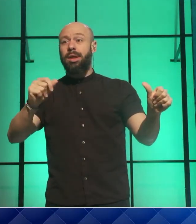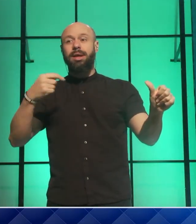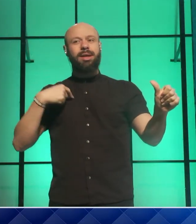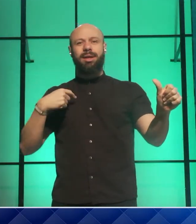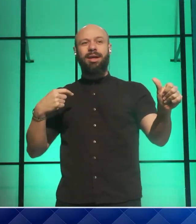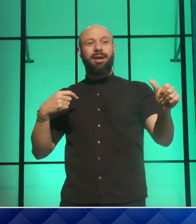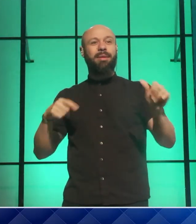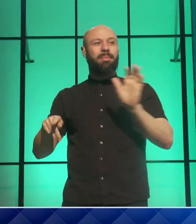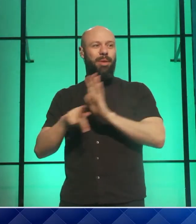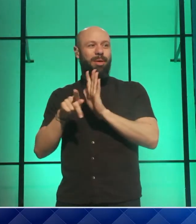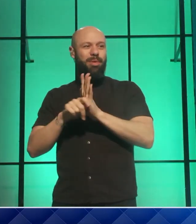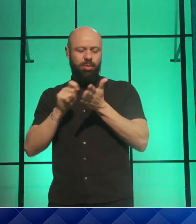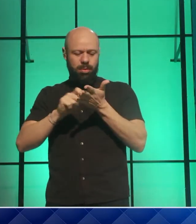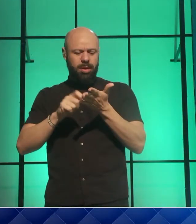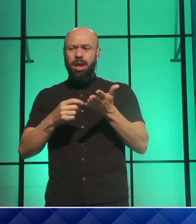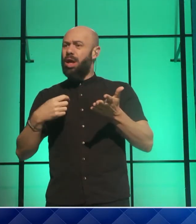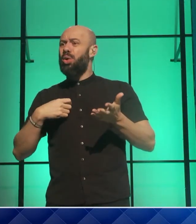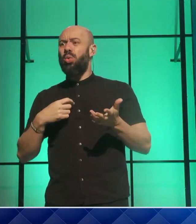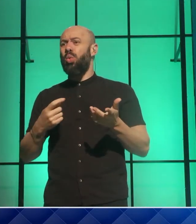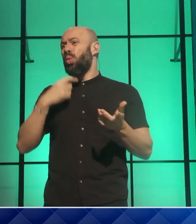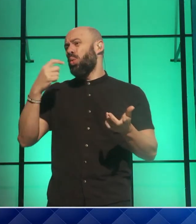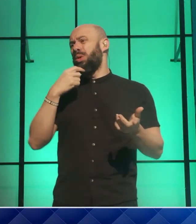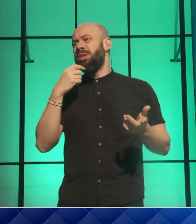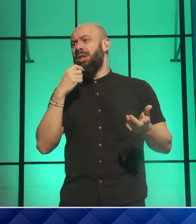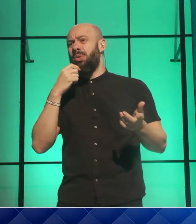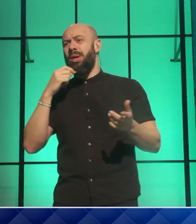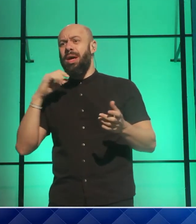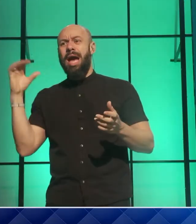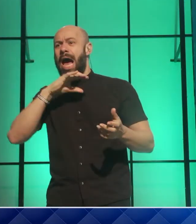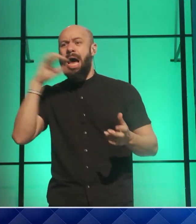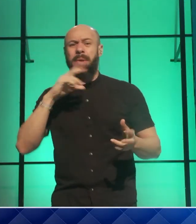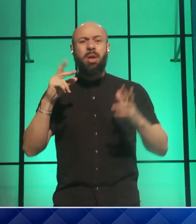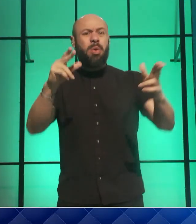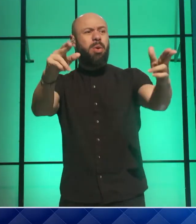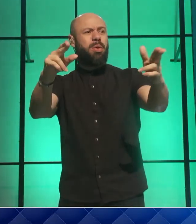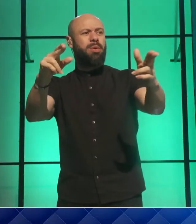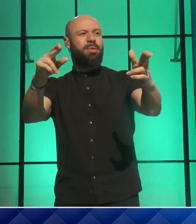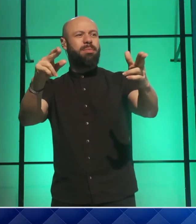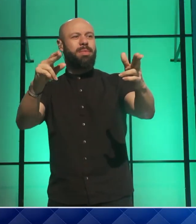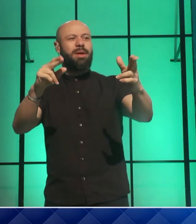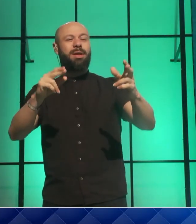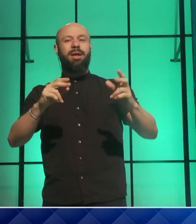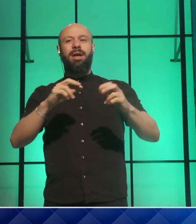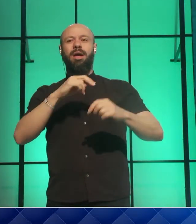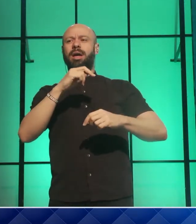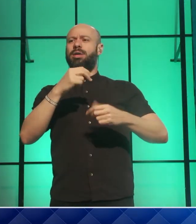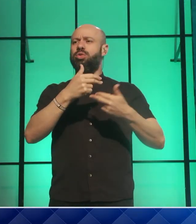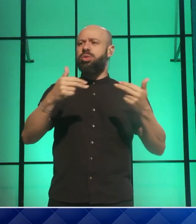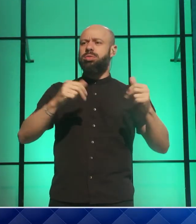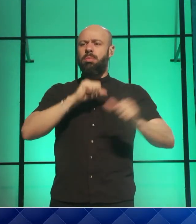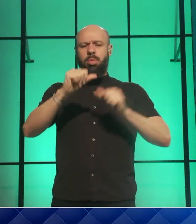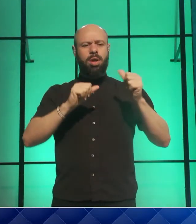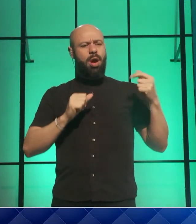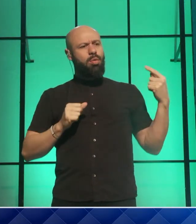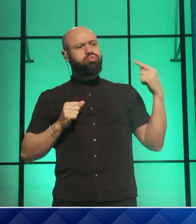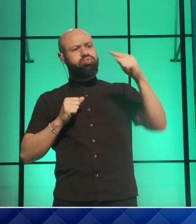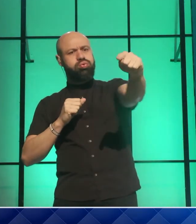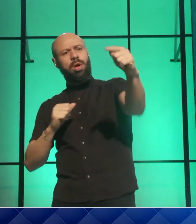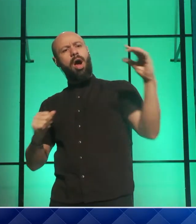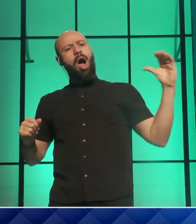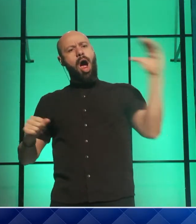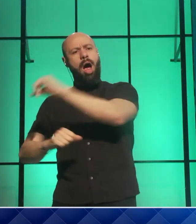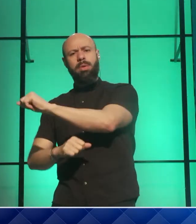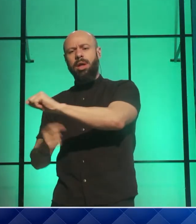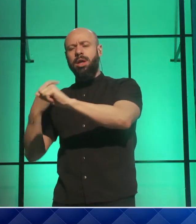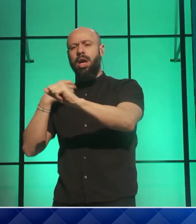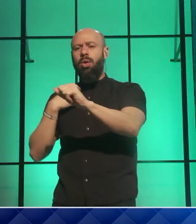conseguia acompanhar as mudanças. E vamos ser honestos, é o que nós estamos vivendo hoje. O